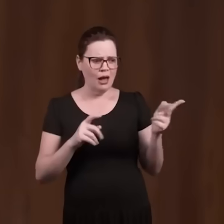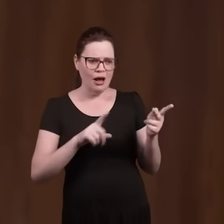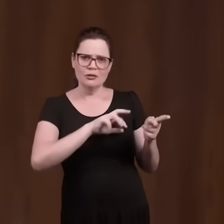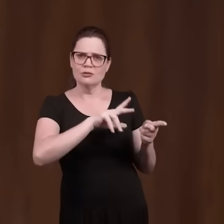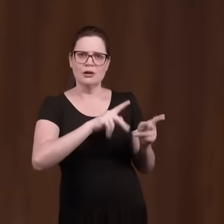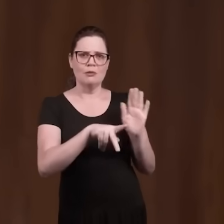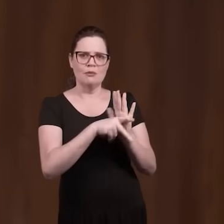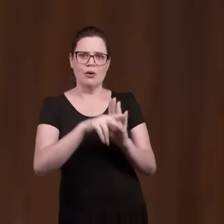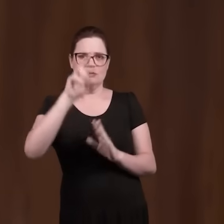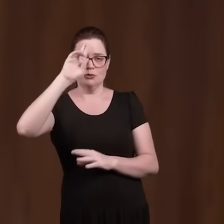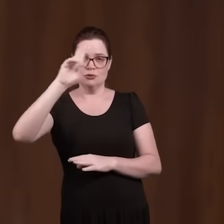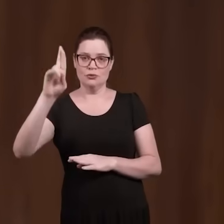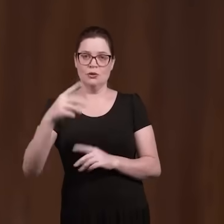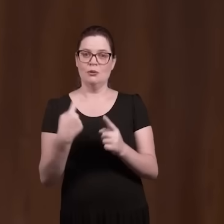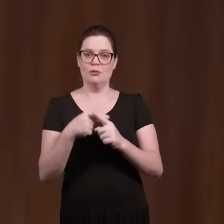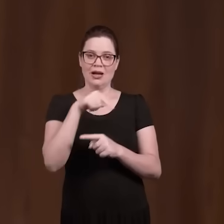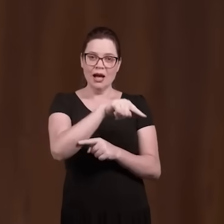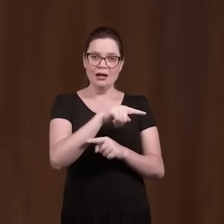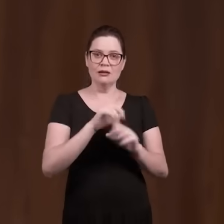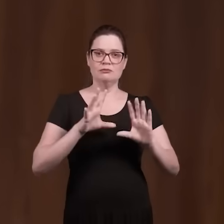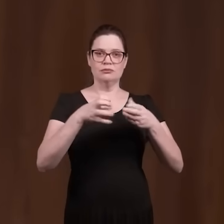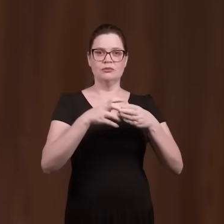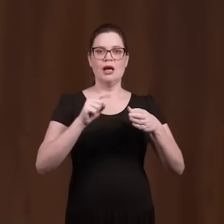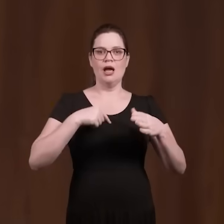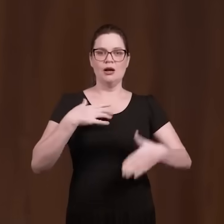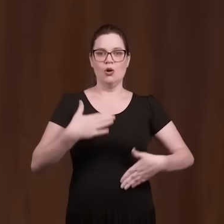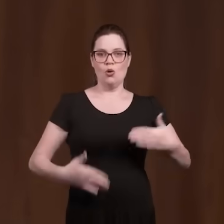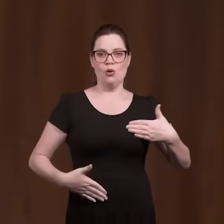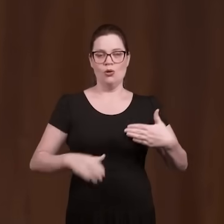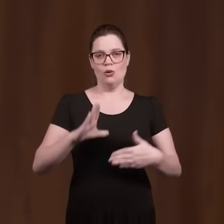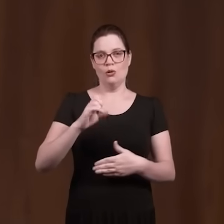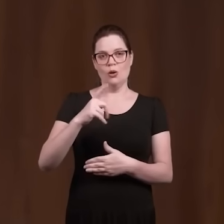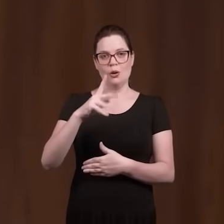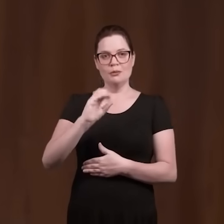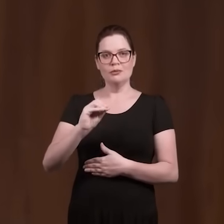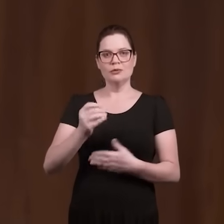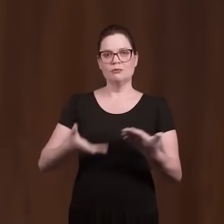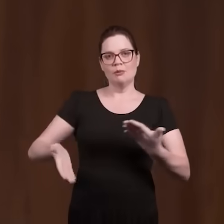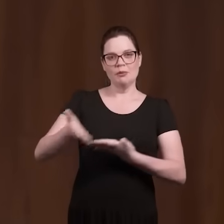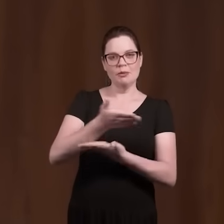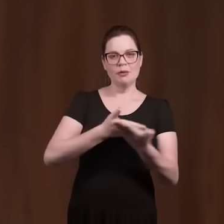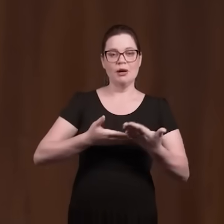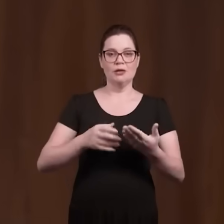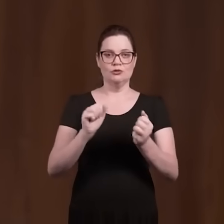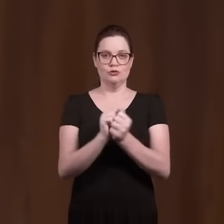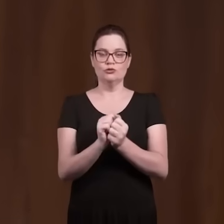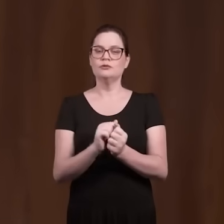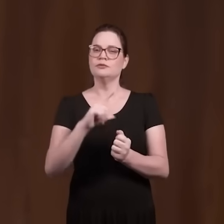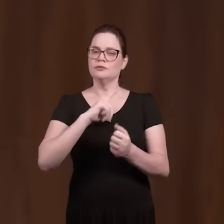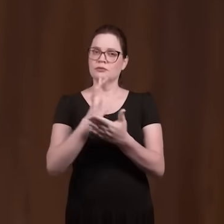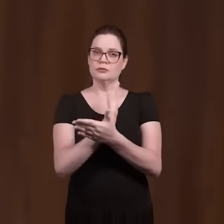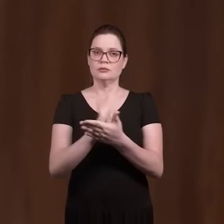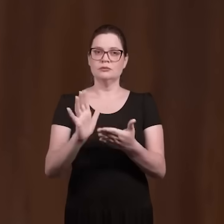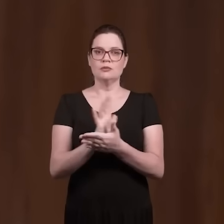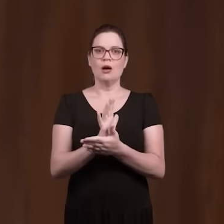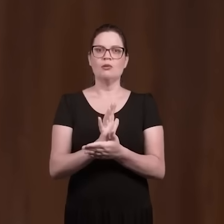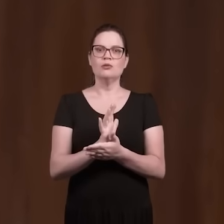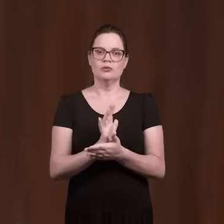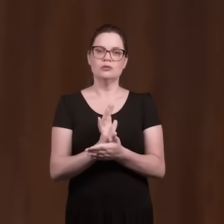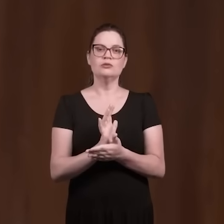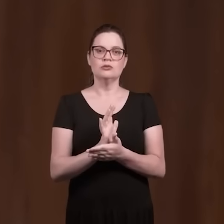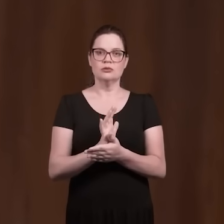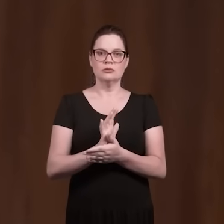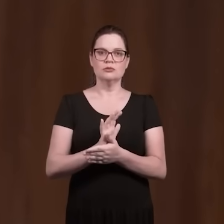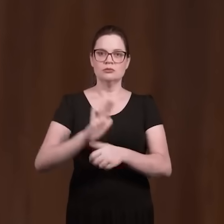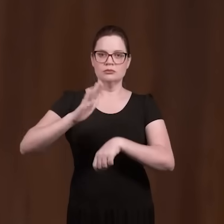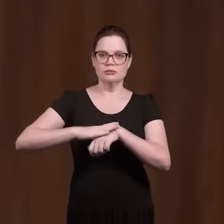Jesus, ele é corpo. Jesus ali, ele é corpo. Há momentos que ele comporta daquela